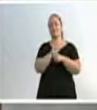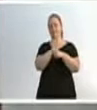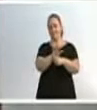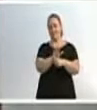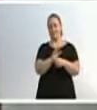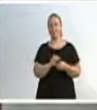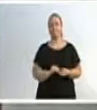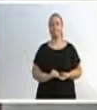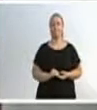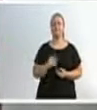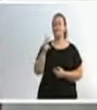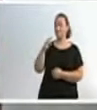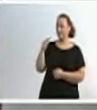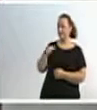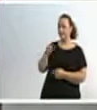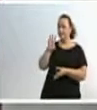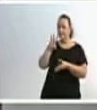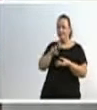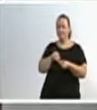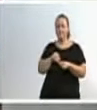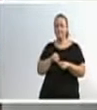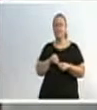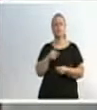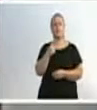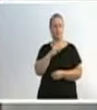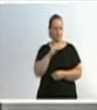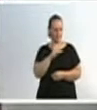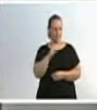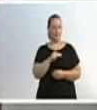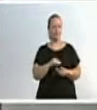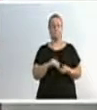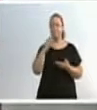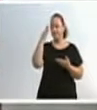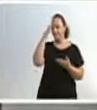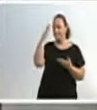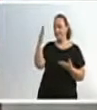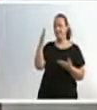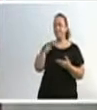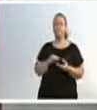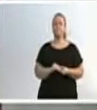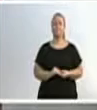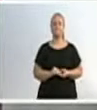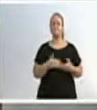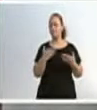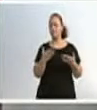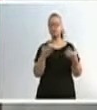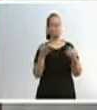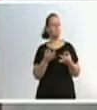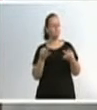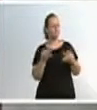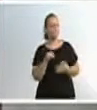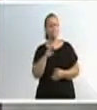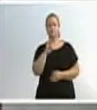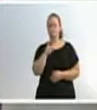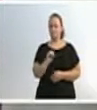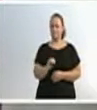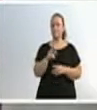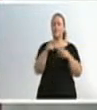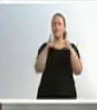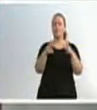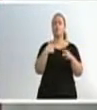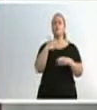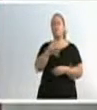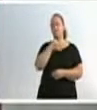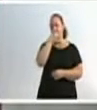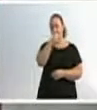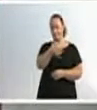Perfeito, peço os 2 minutos para encerrar. Lhe concedo mais 2 minutos. Obrigado, presidente. Bem, perfeito, vereador Ito. Como havia mencionado,